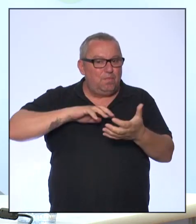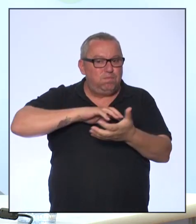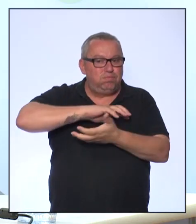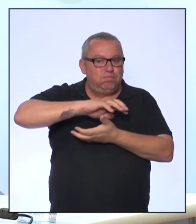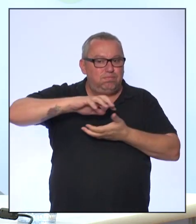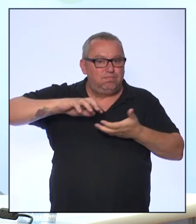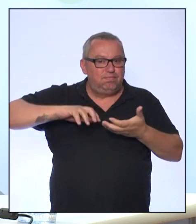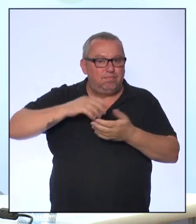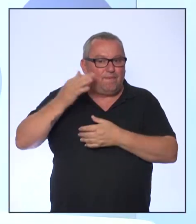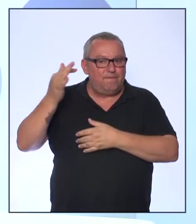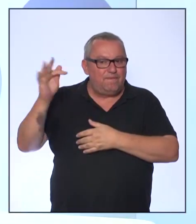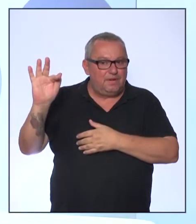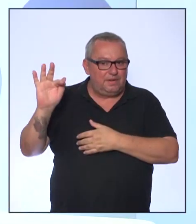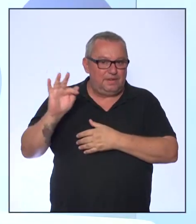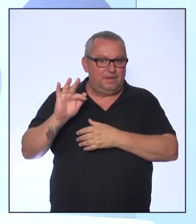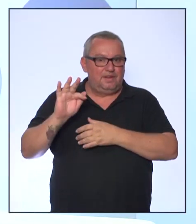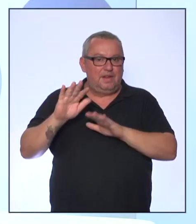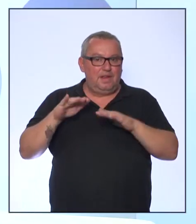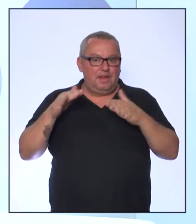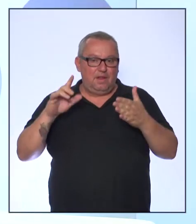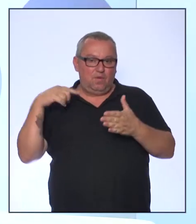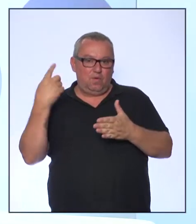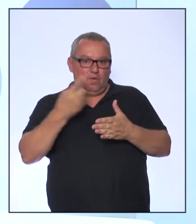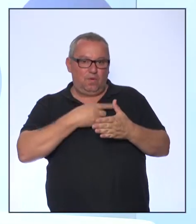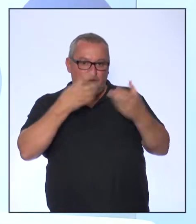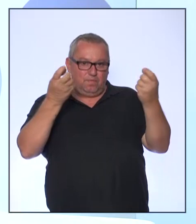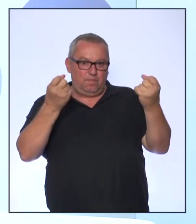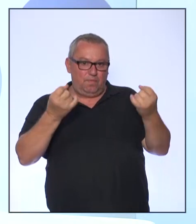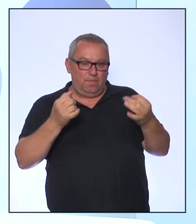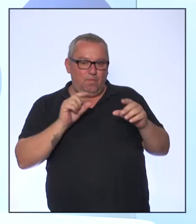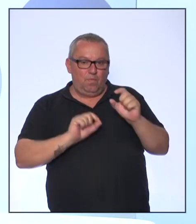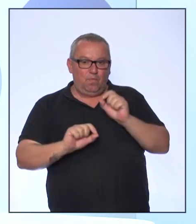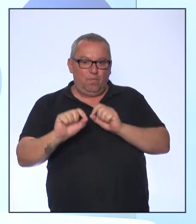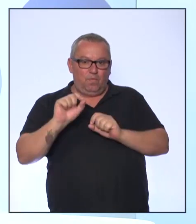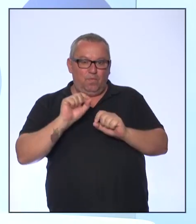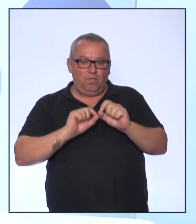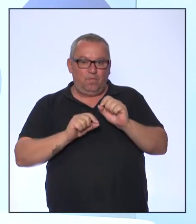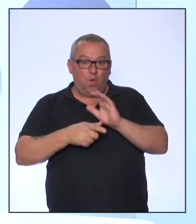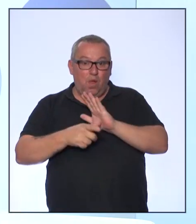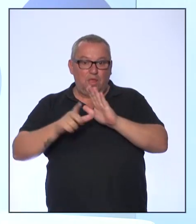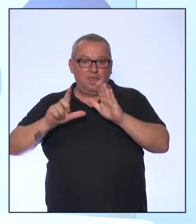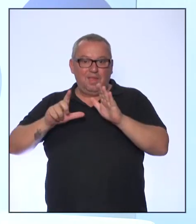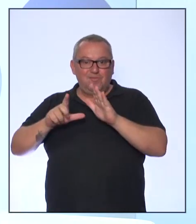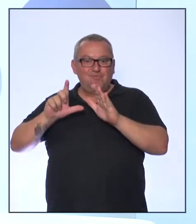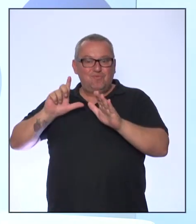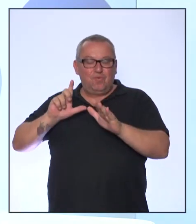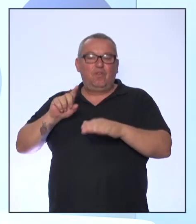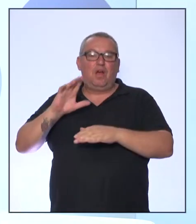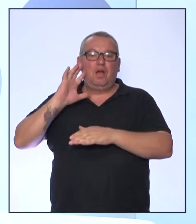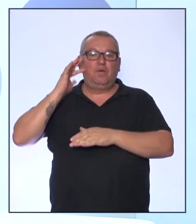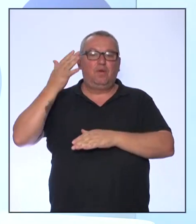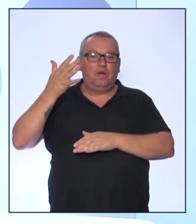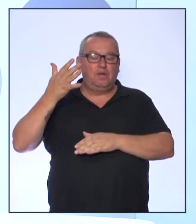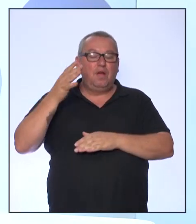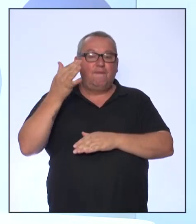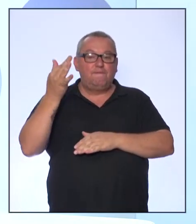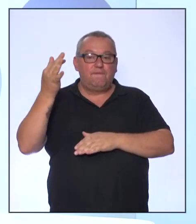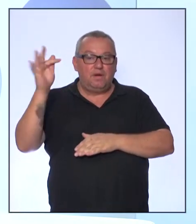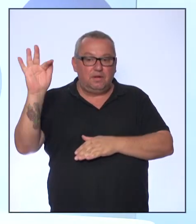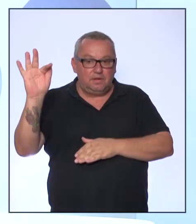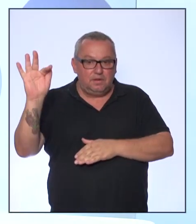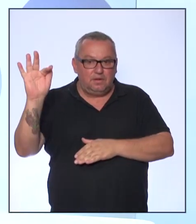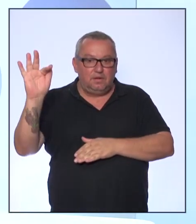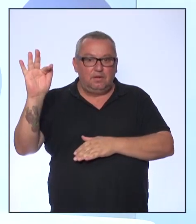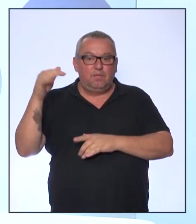né? Perfeito. Então, o que nós descrevemos aqui foram os antecedentes, né? O que já estava acontecendo na França